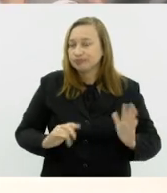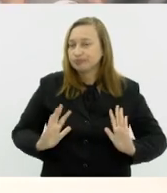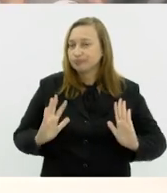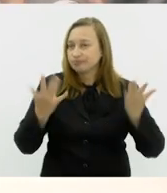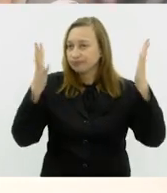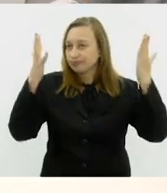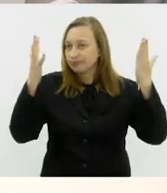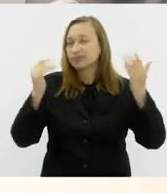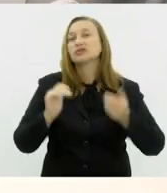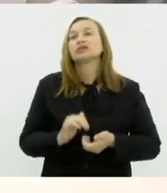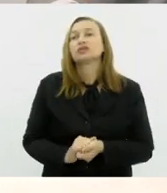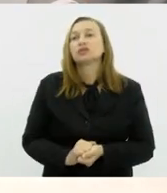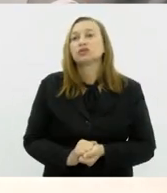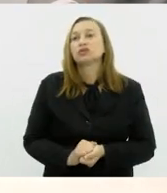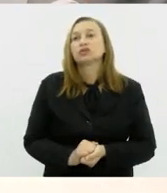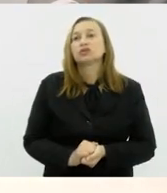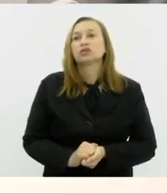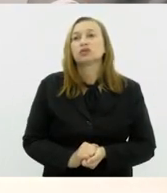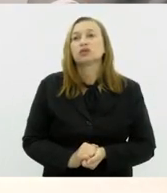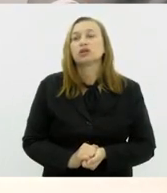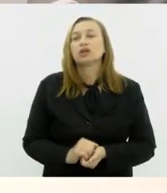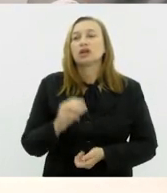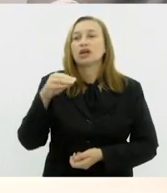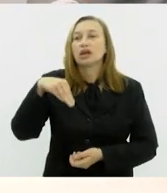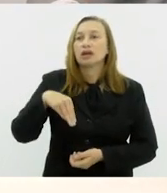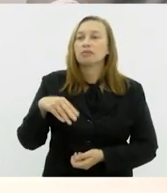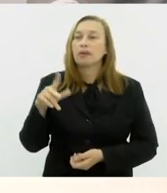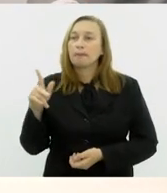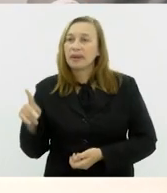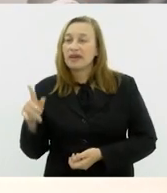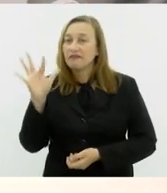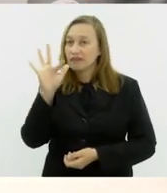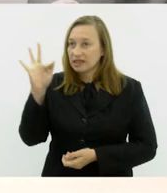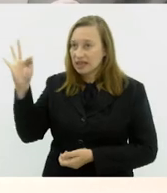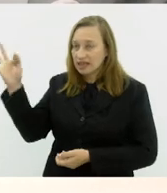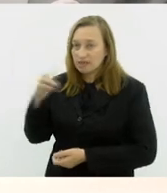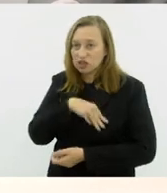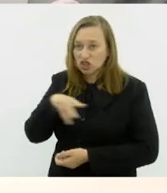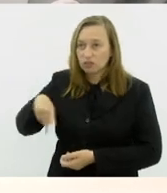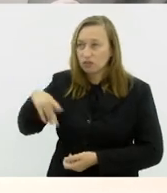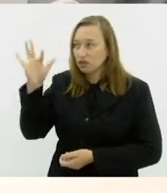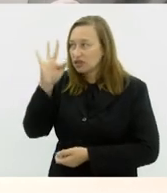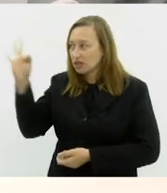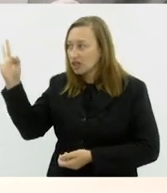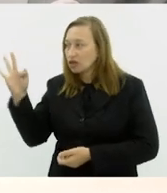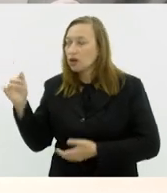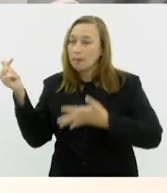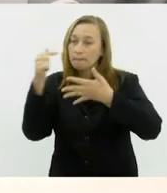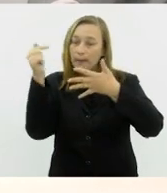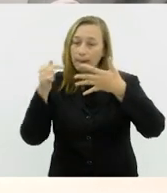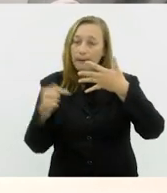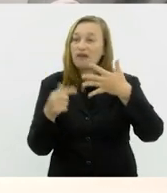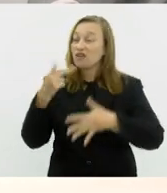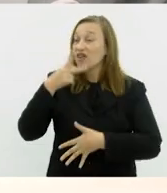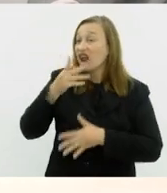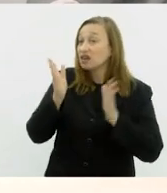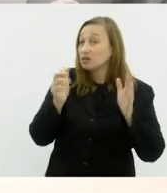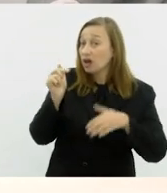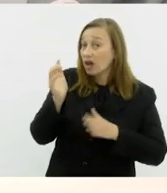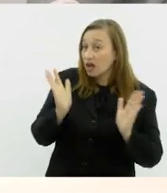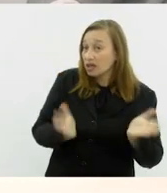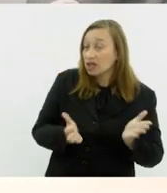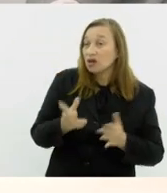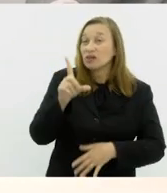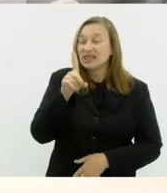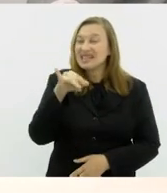celebrado com comando do MP Federal. Os pontos que foram levantados aqui, o